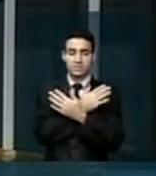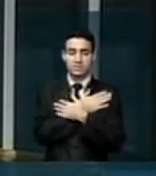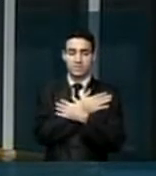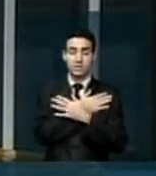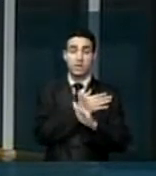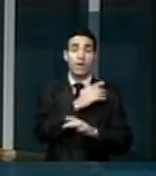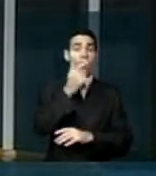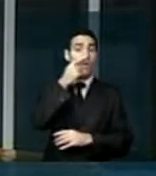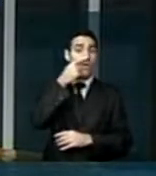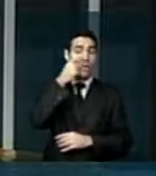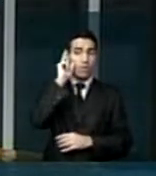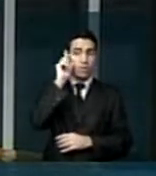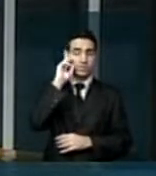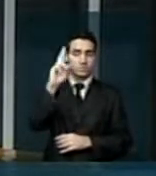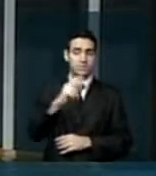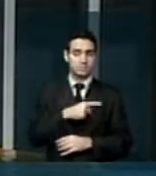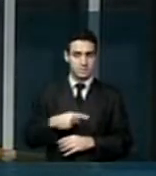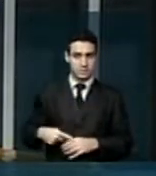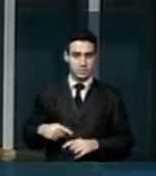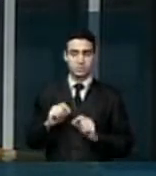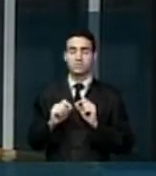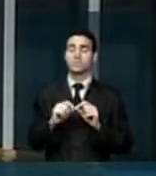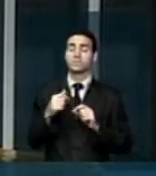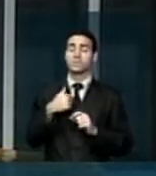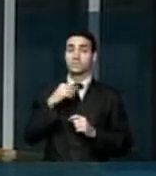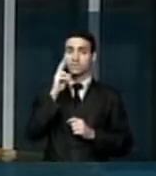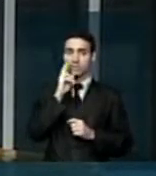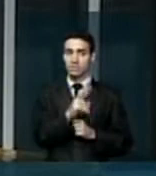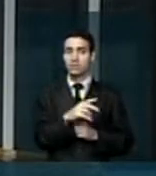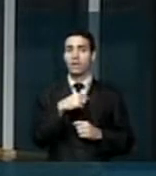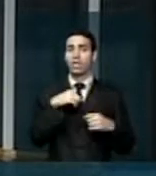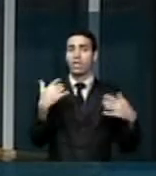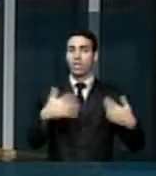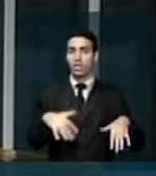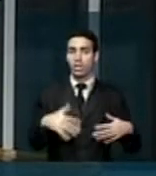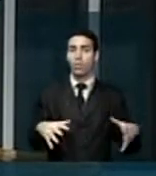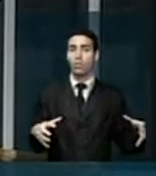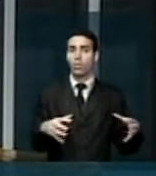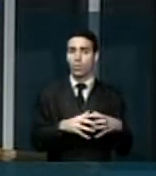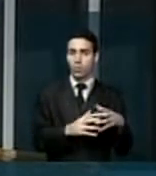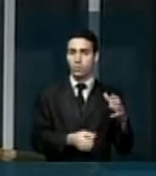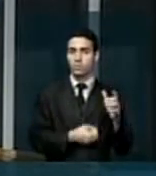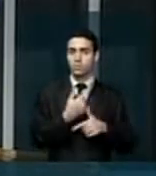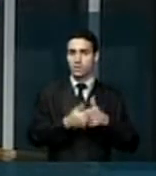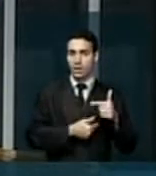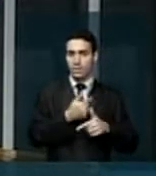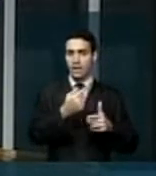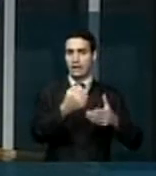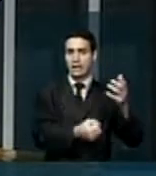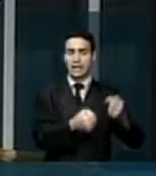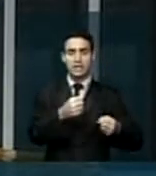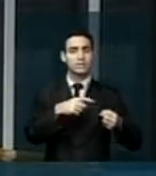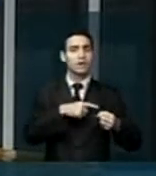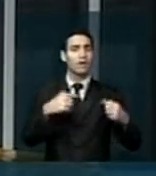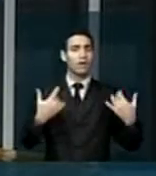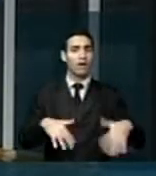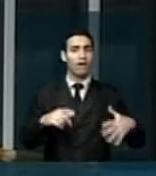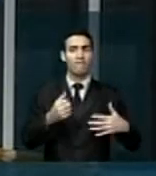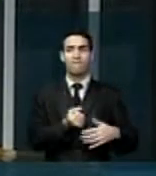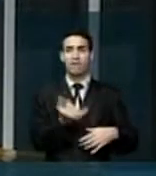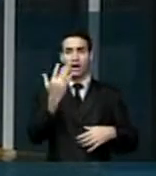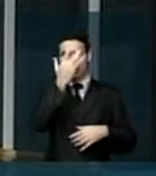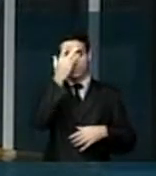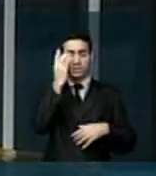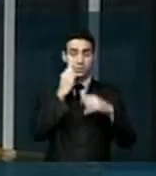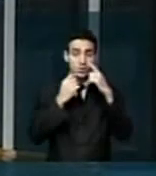Ontem, senhor presidente, eu vi o desespero do setor produtivo. Vários deles choraram